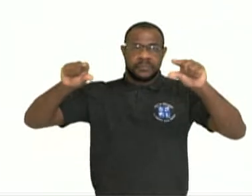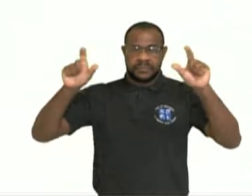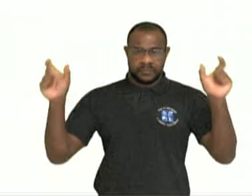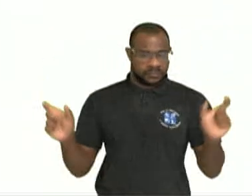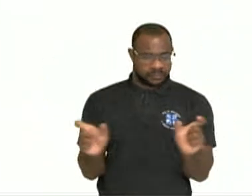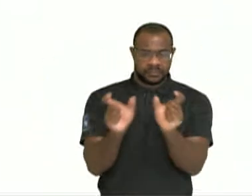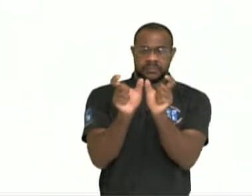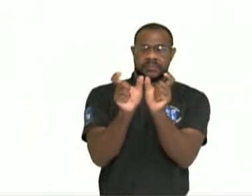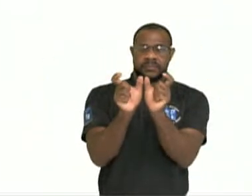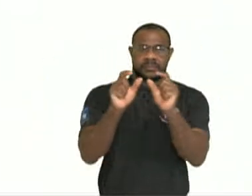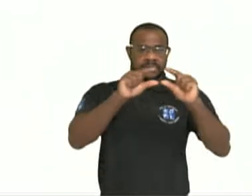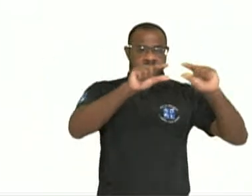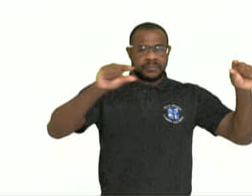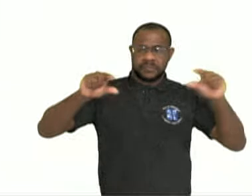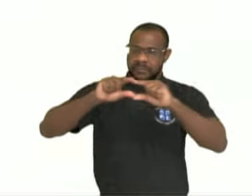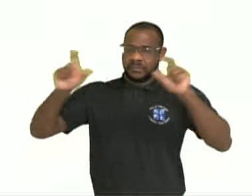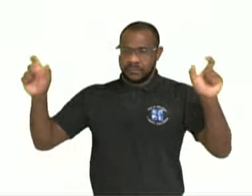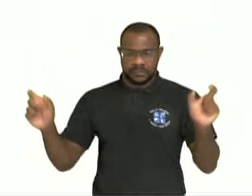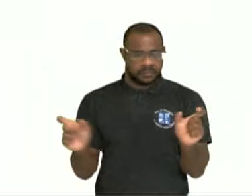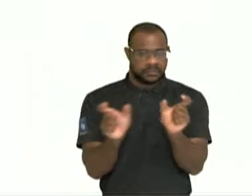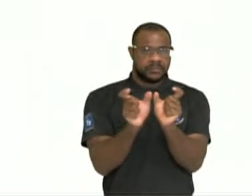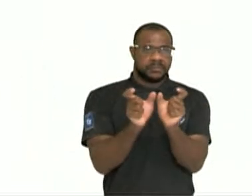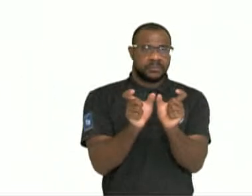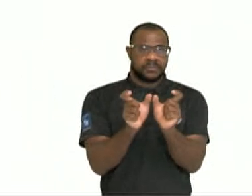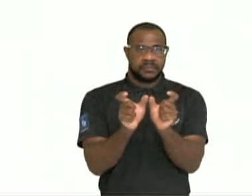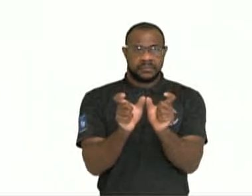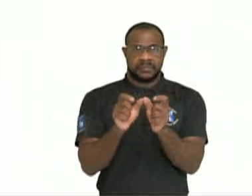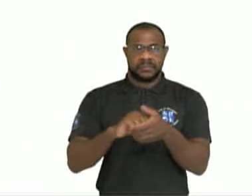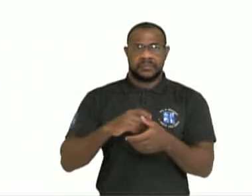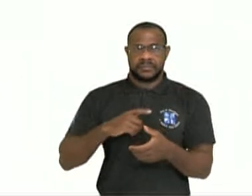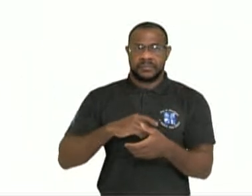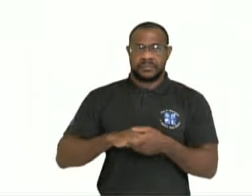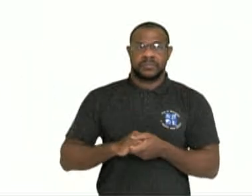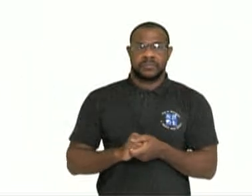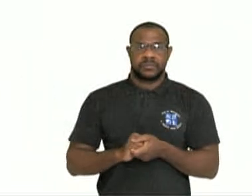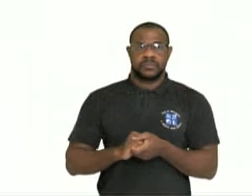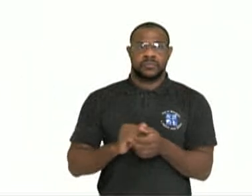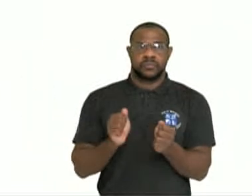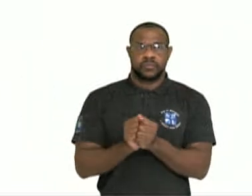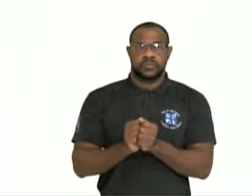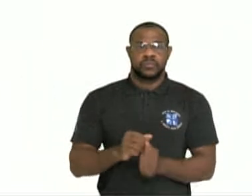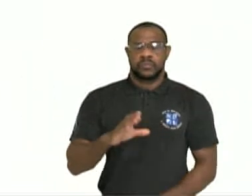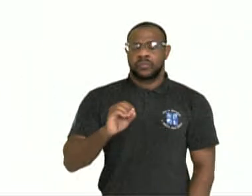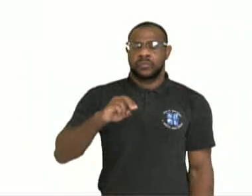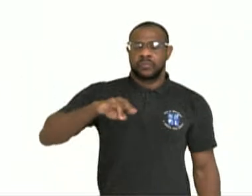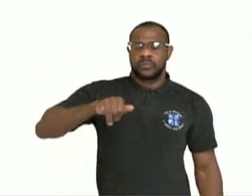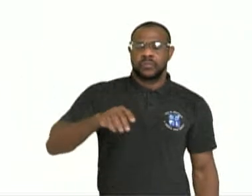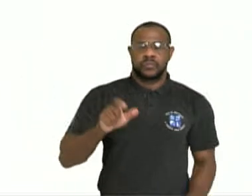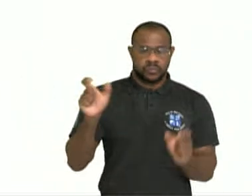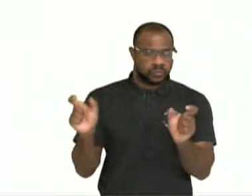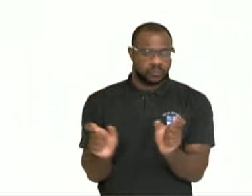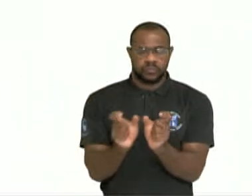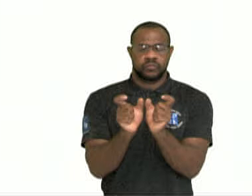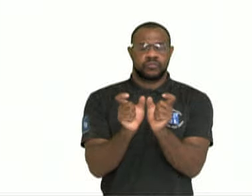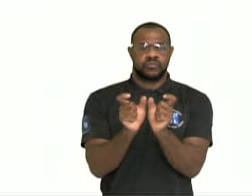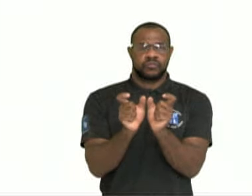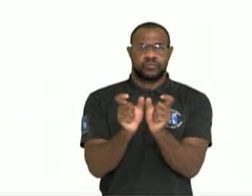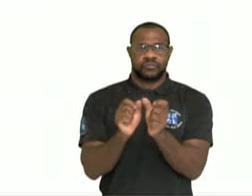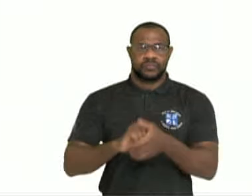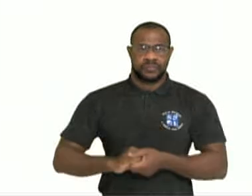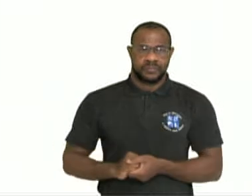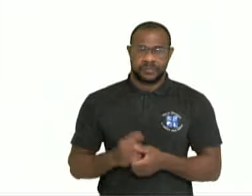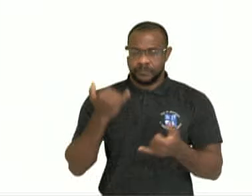essa conjunção, la y, que está aí em rojo, que está destacada. Liberémonos del deber, uma